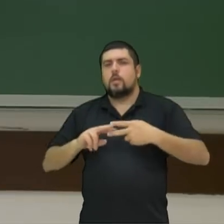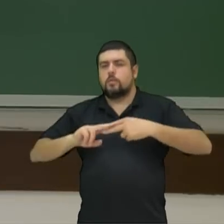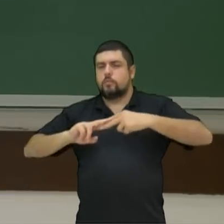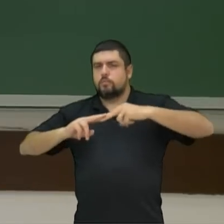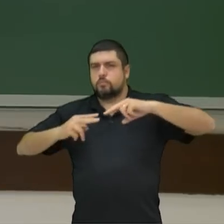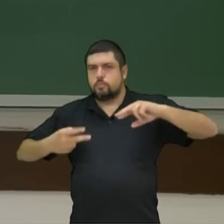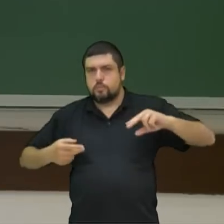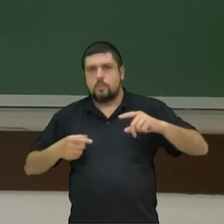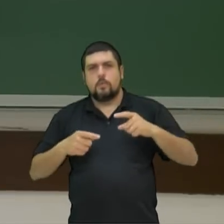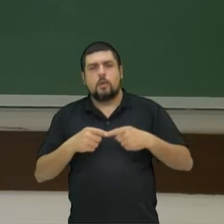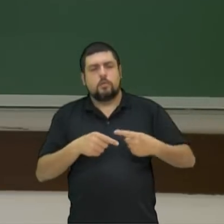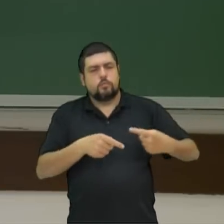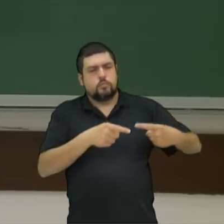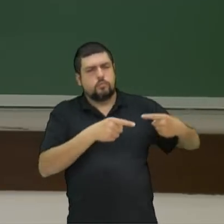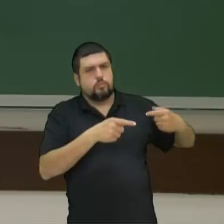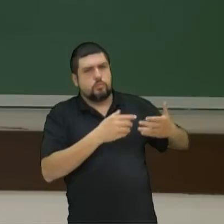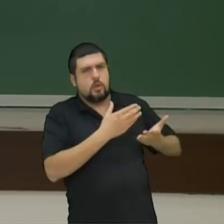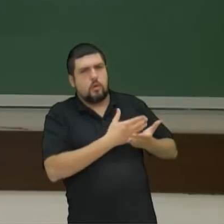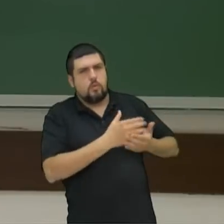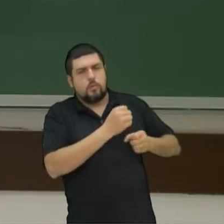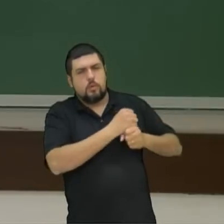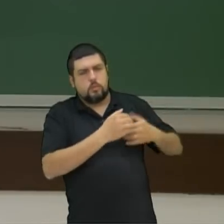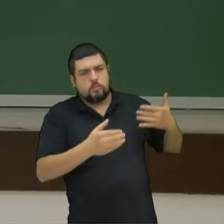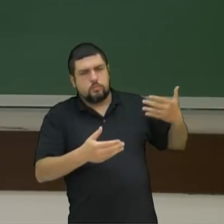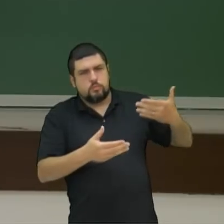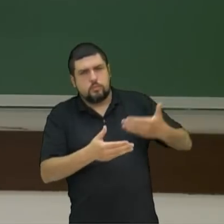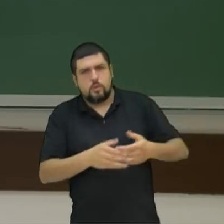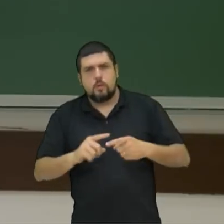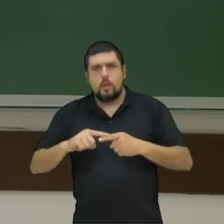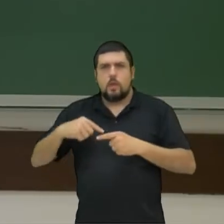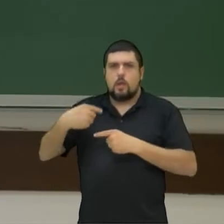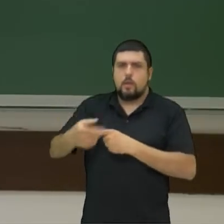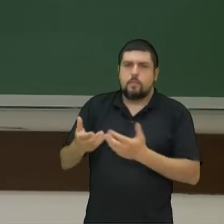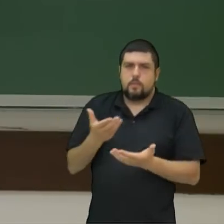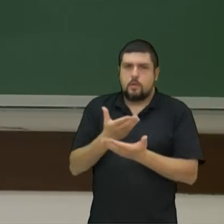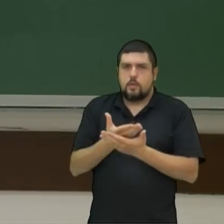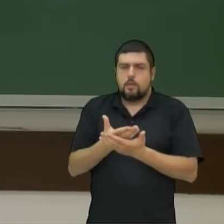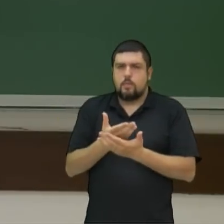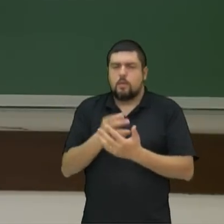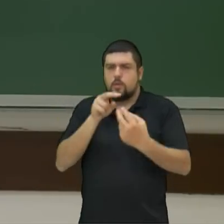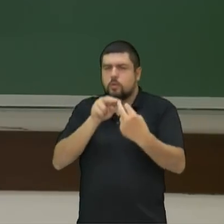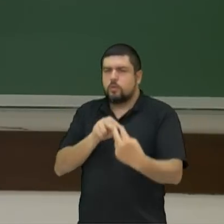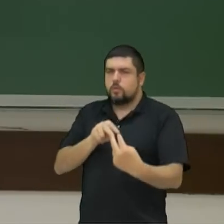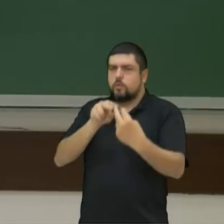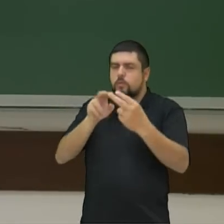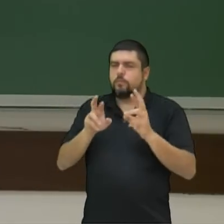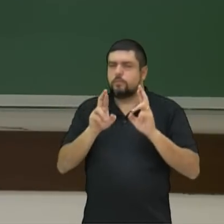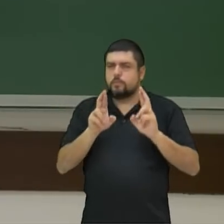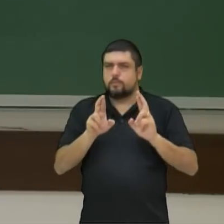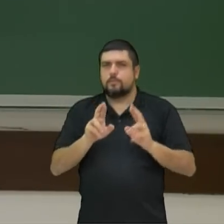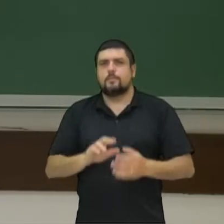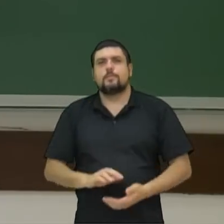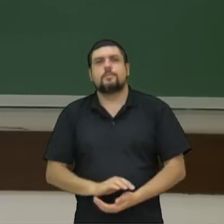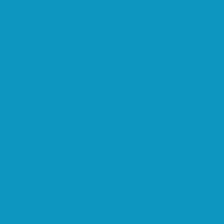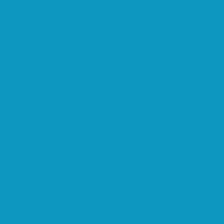de genética desde o início do ano, né? Então, eu espero vocês na próxima aula. Venham que vocês vão gostar. É uma aula bem bacana.